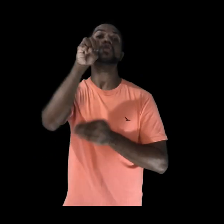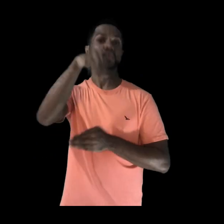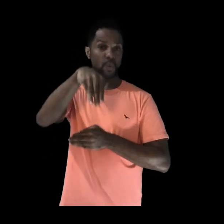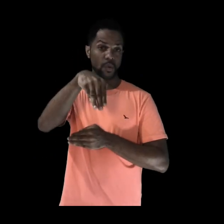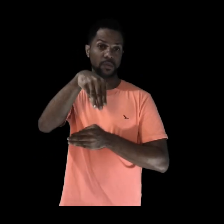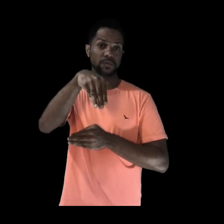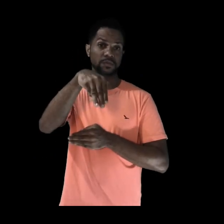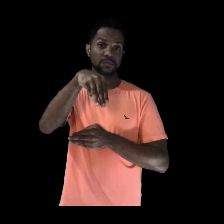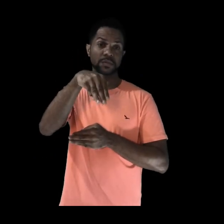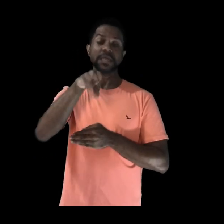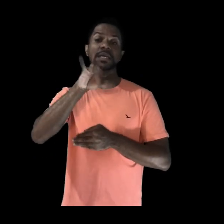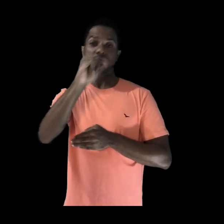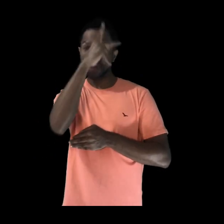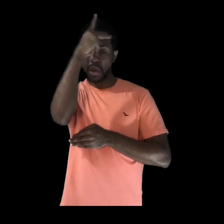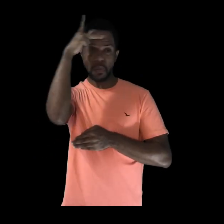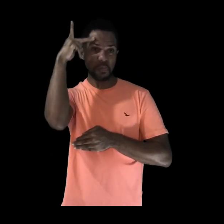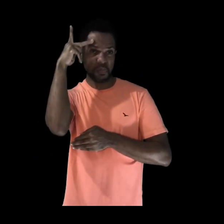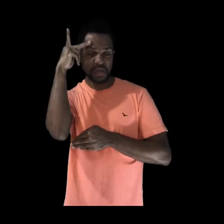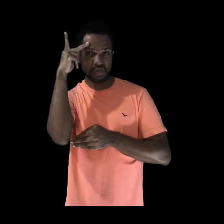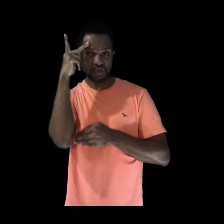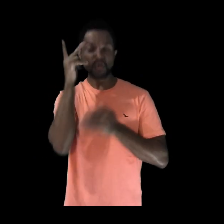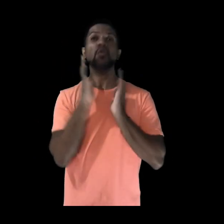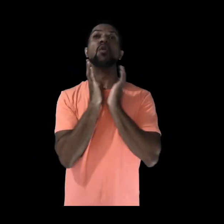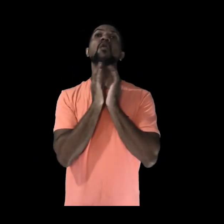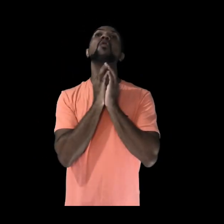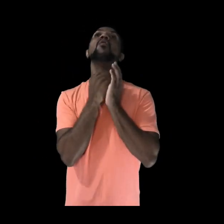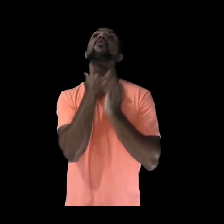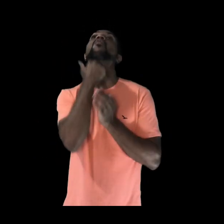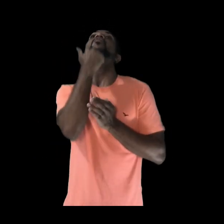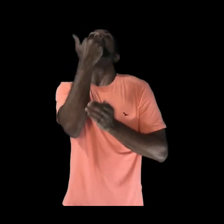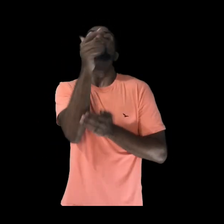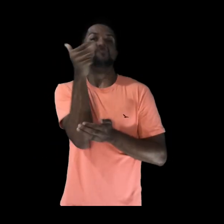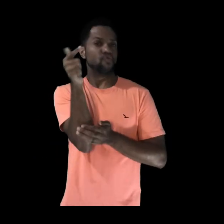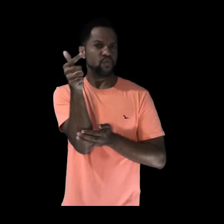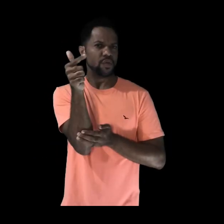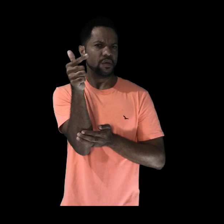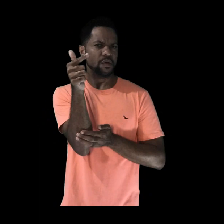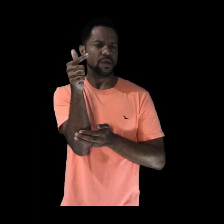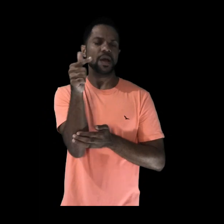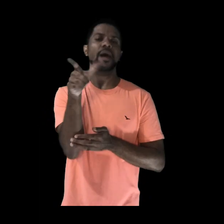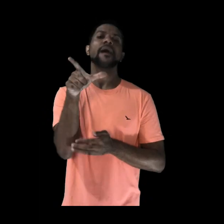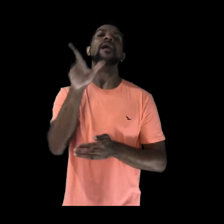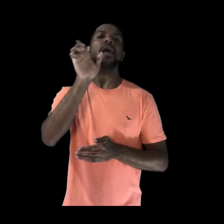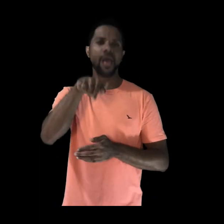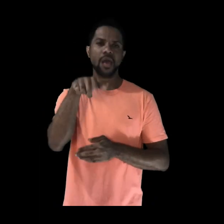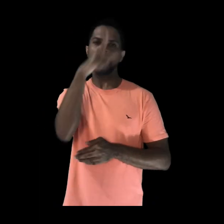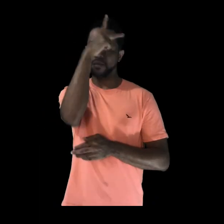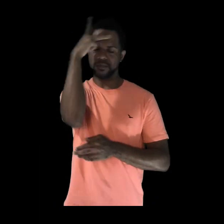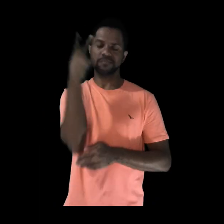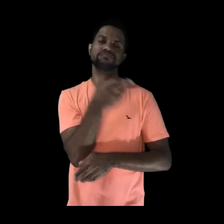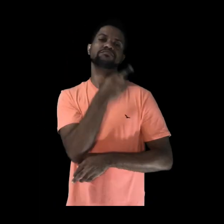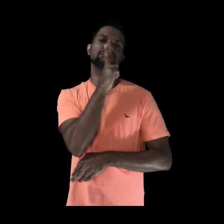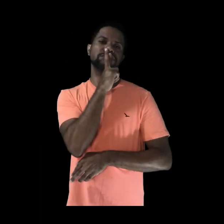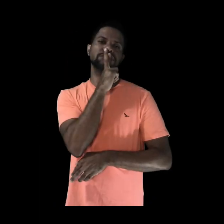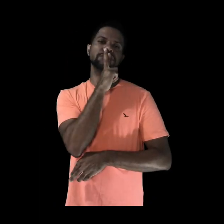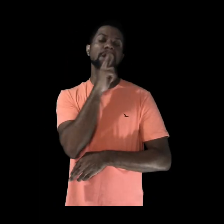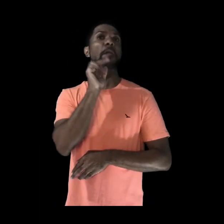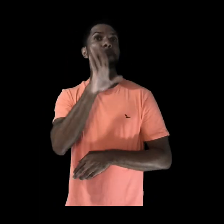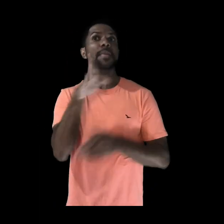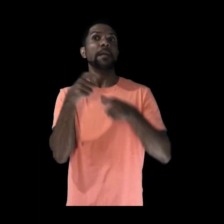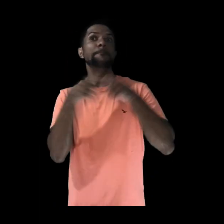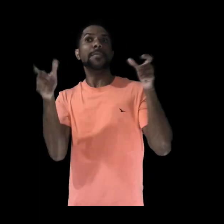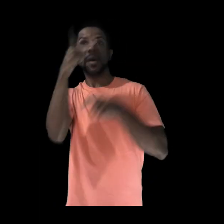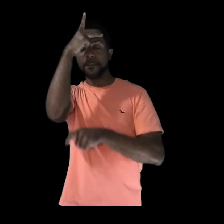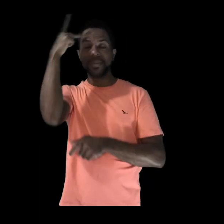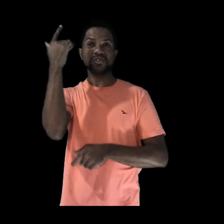produção de sons. Então, quando a gente tem uma pessoa que não produz nenhum tipo de som vocal, a gente tem uma pessoa muda. Só